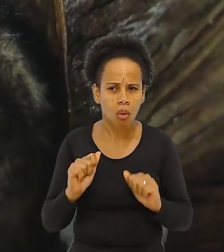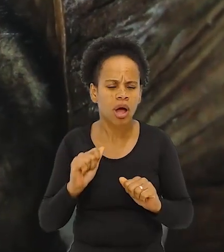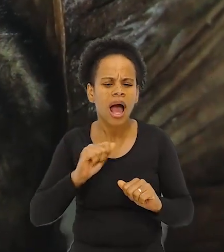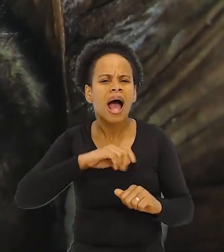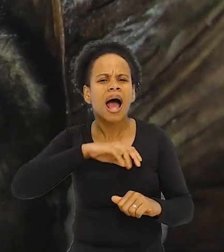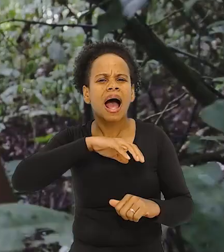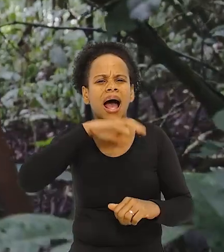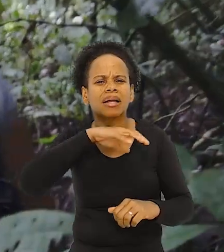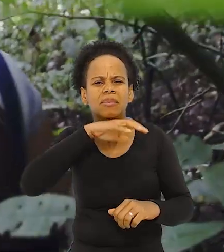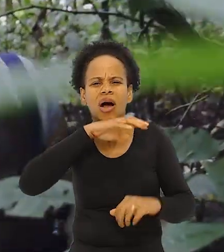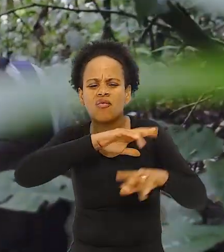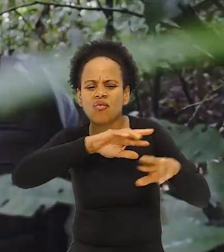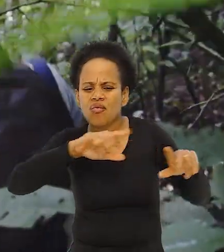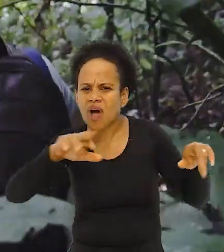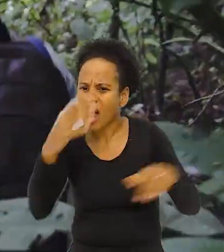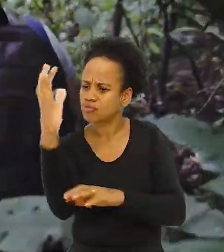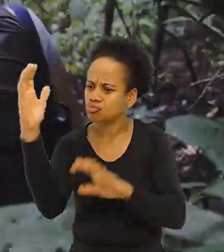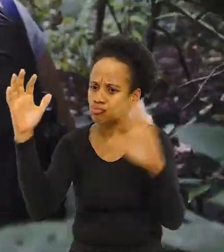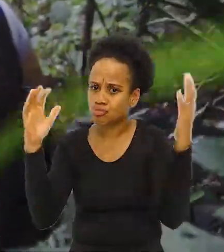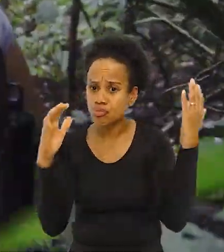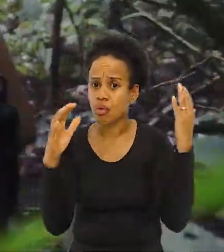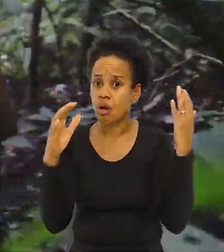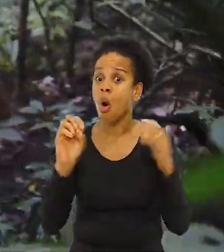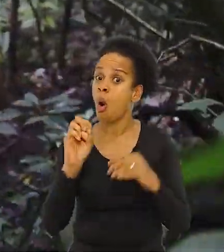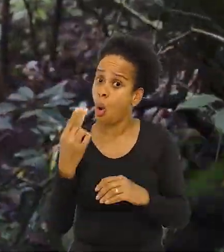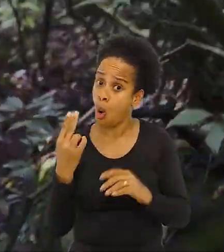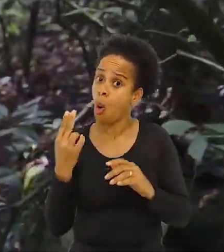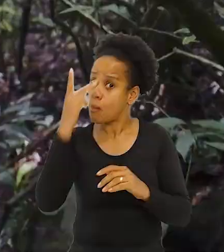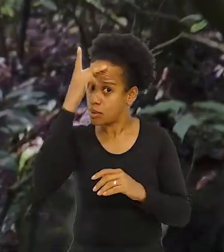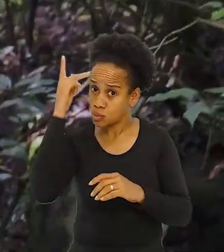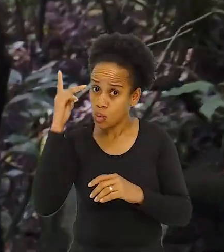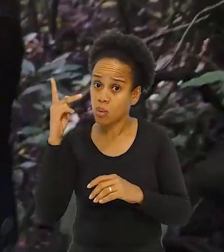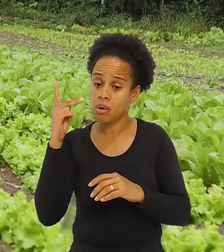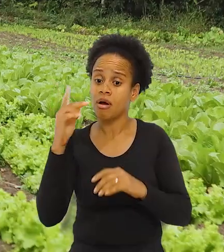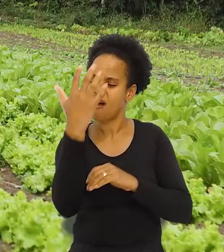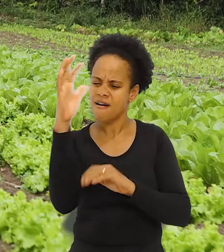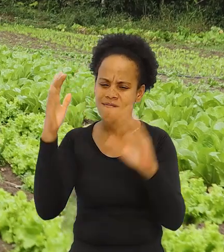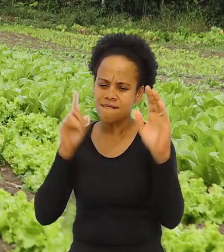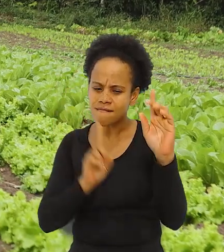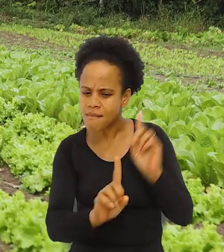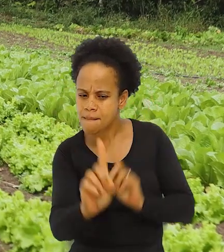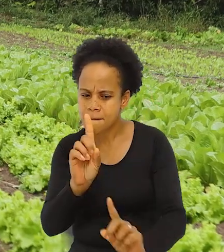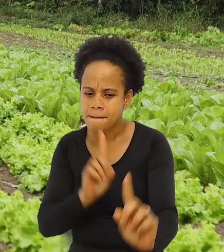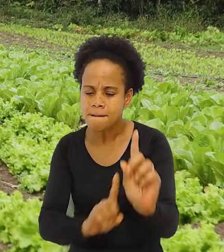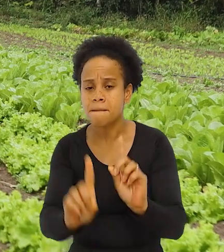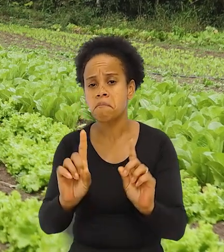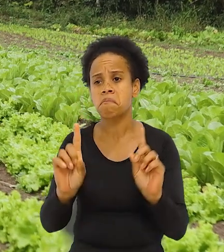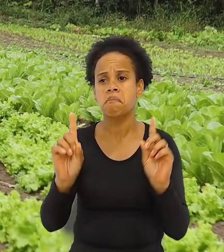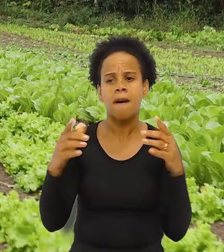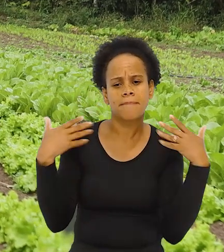animais silvestres ou mesmo humanos que adentram as matas ou quando estão em